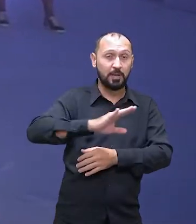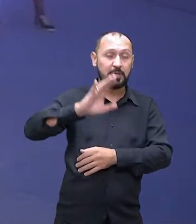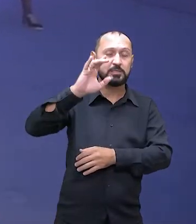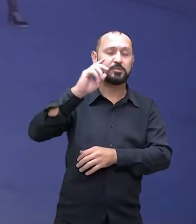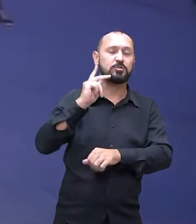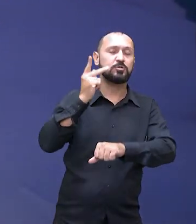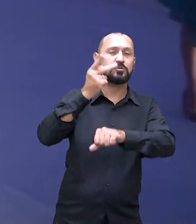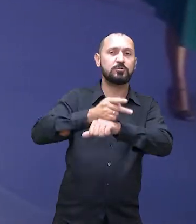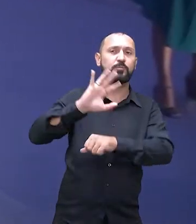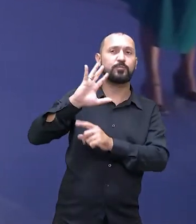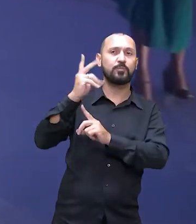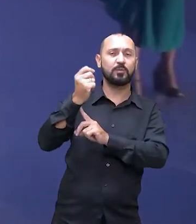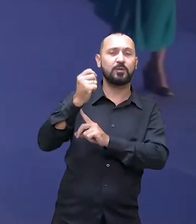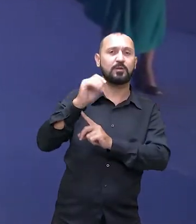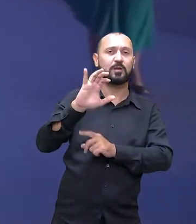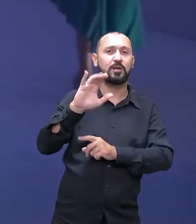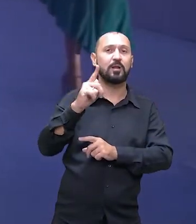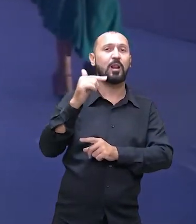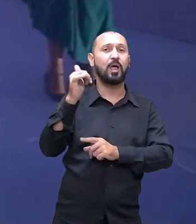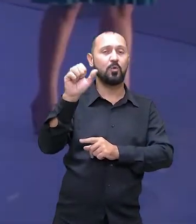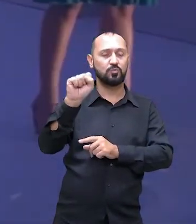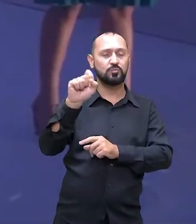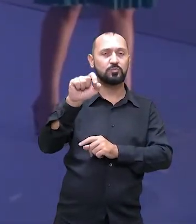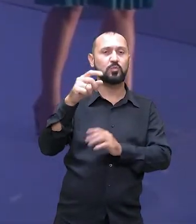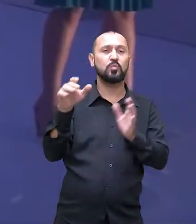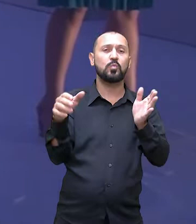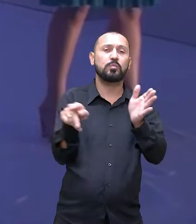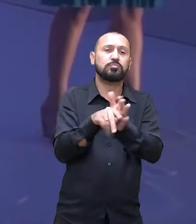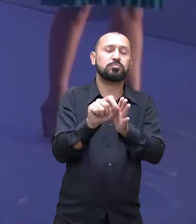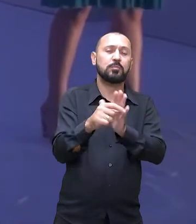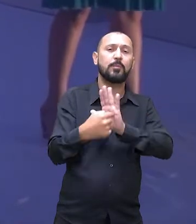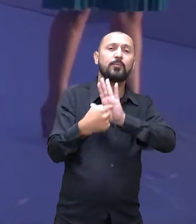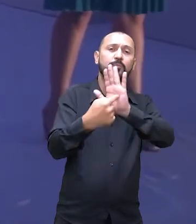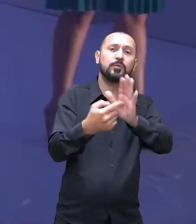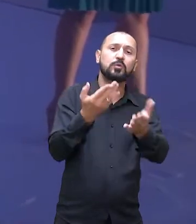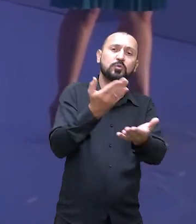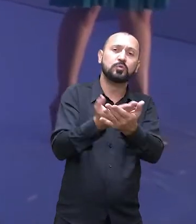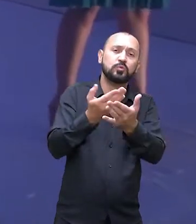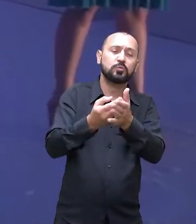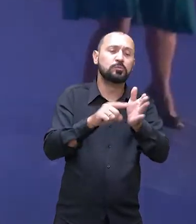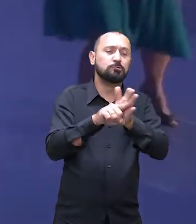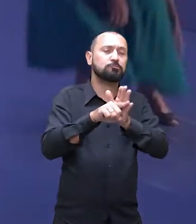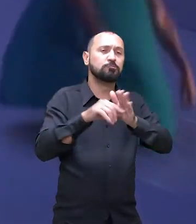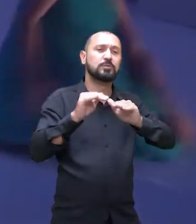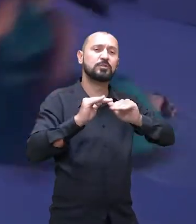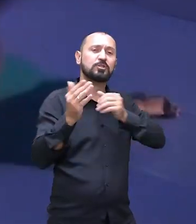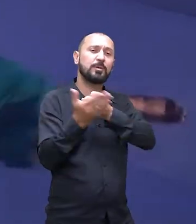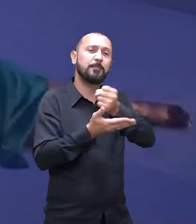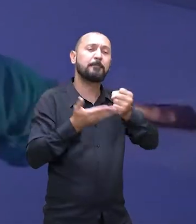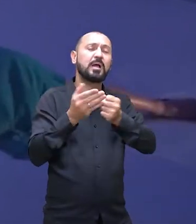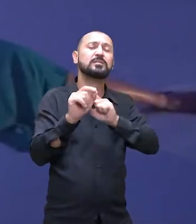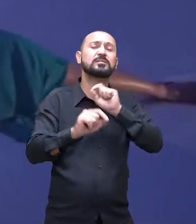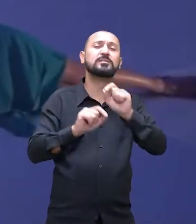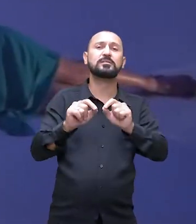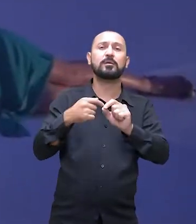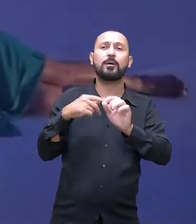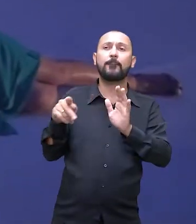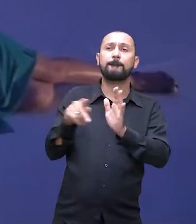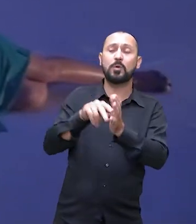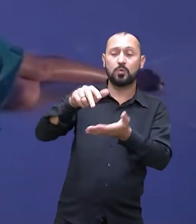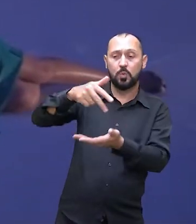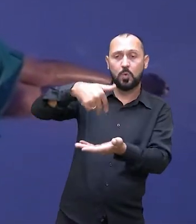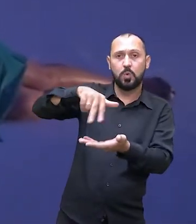o prêmio Klaus Viana 2011, o espetáculo Estudos de Superfície teve como base uma cena